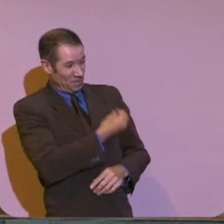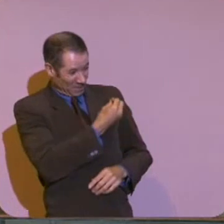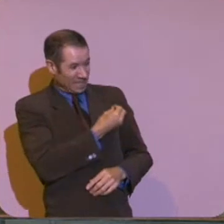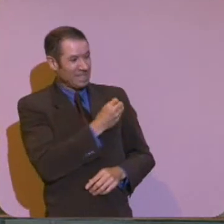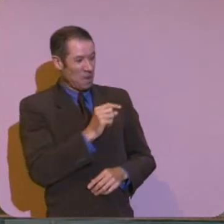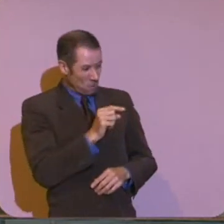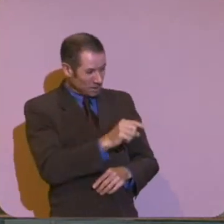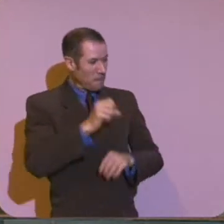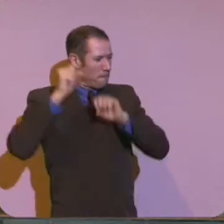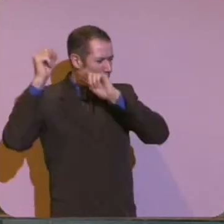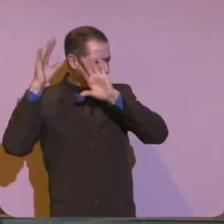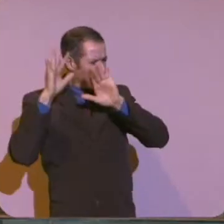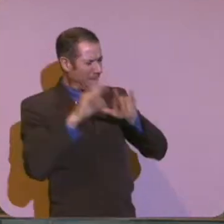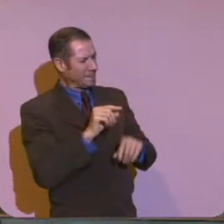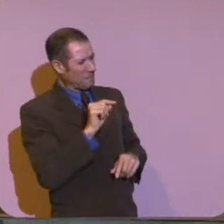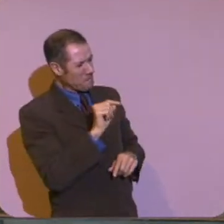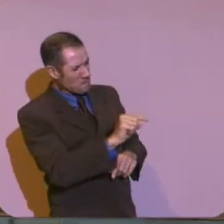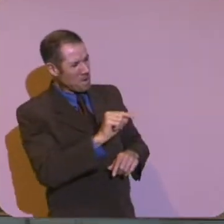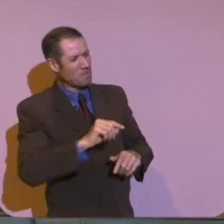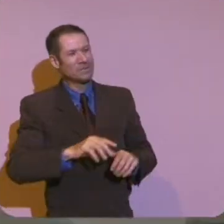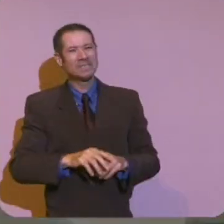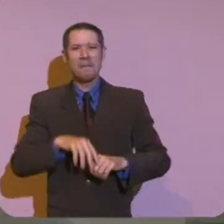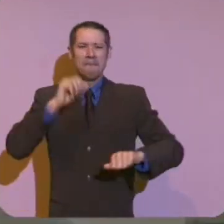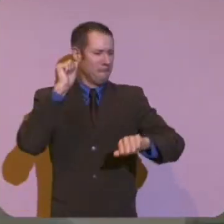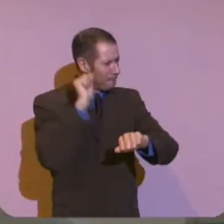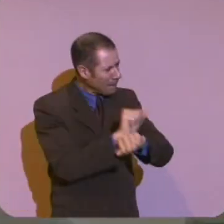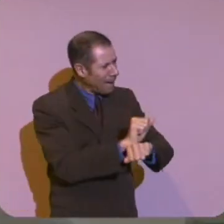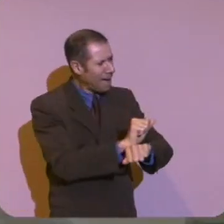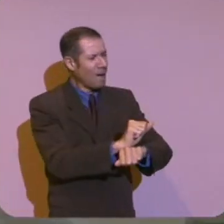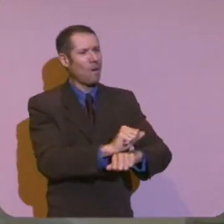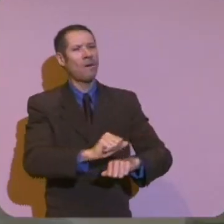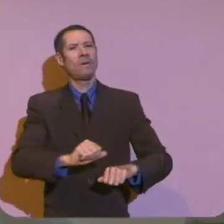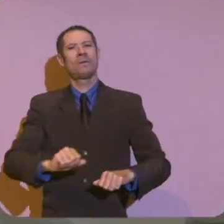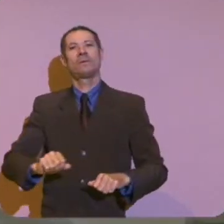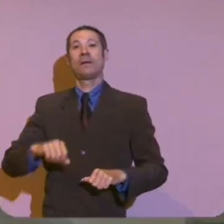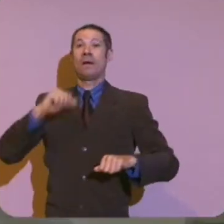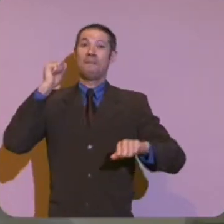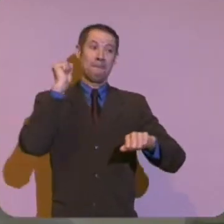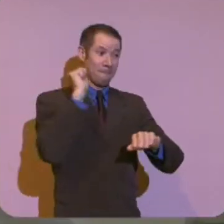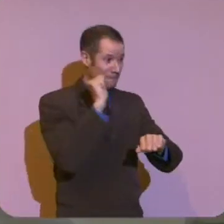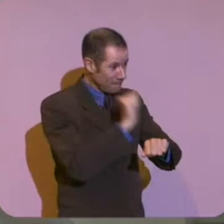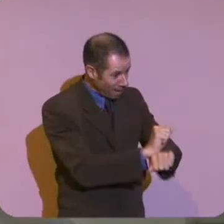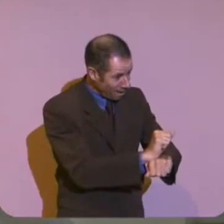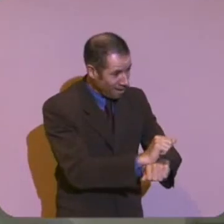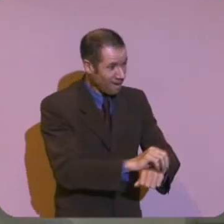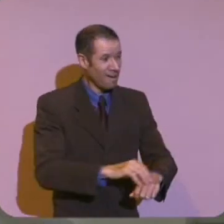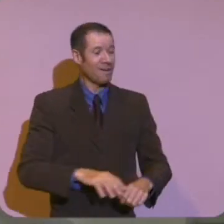você, eu tenho uma bênção para você. Para.